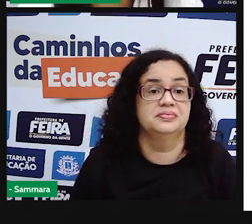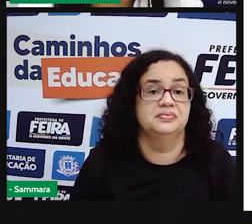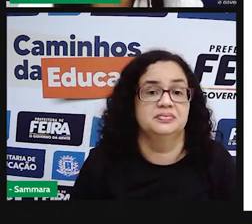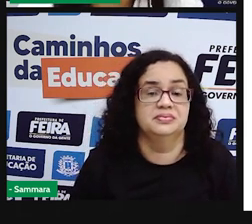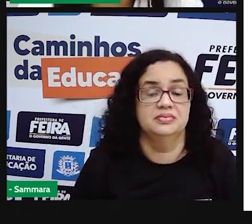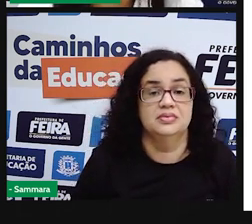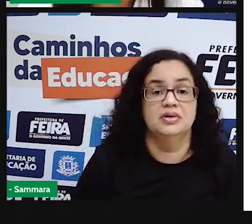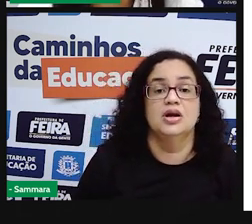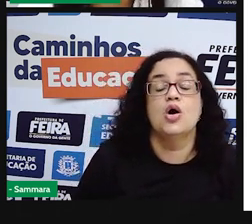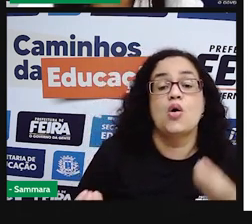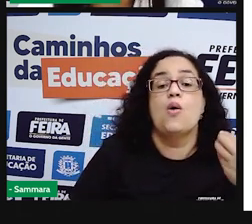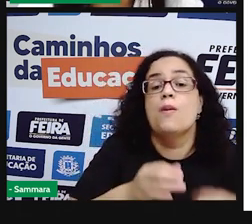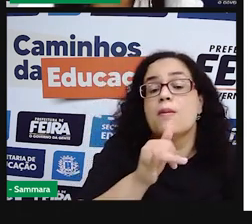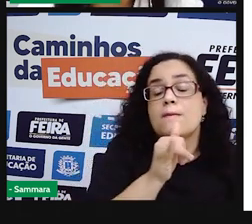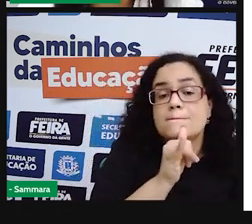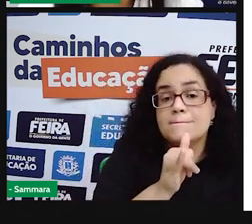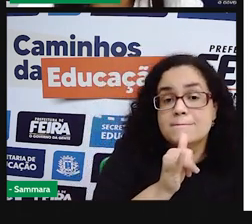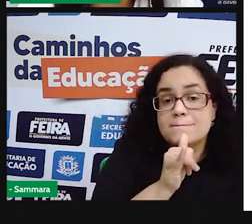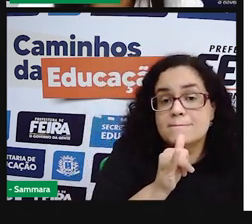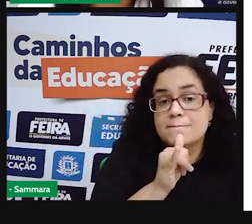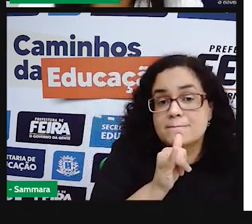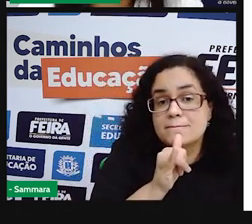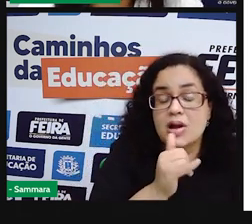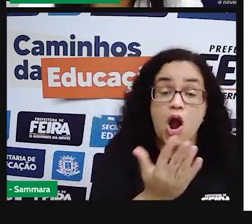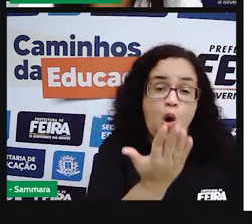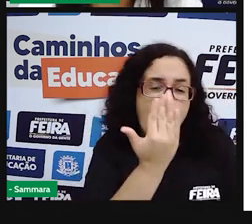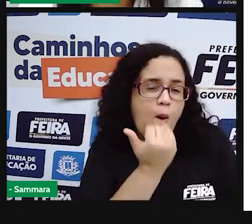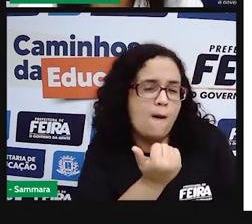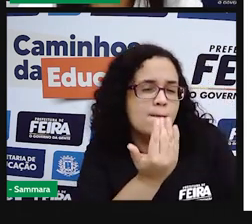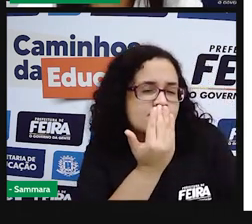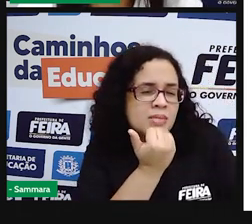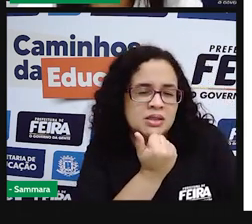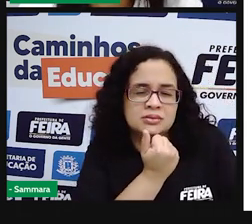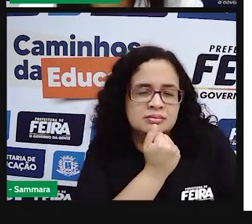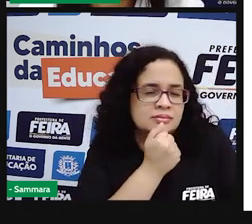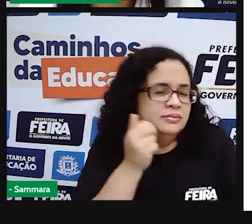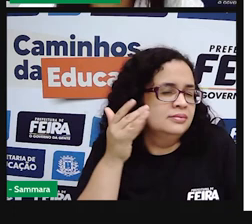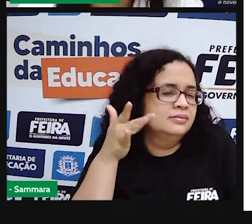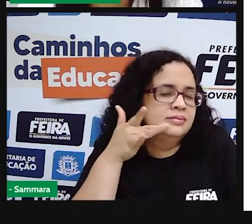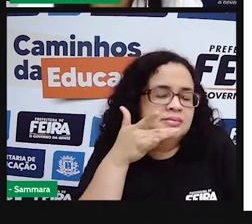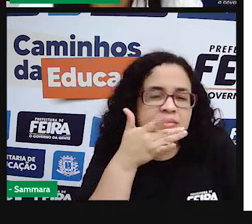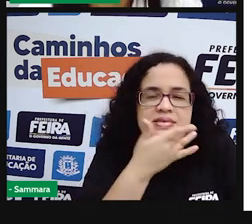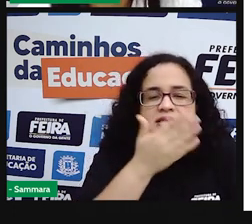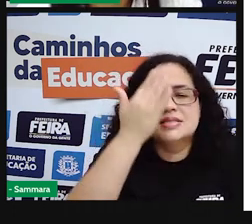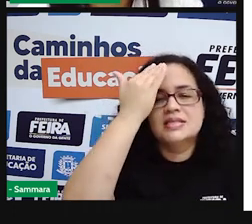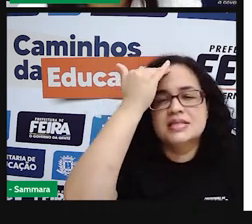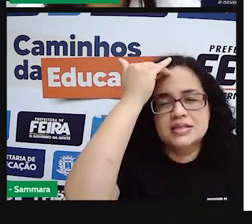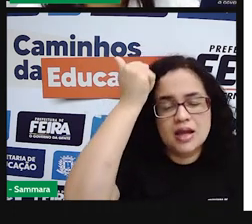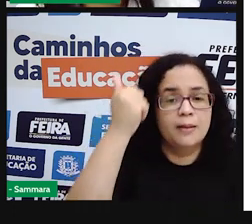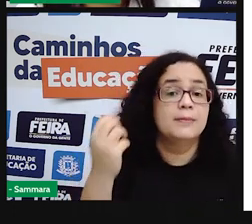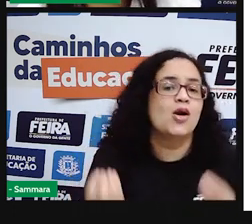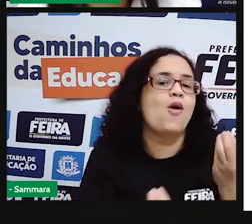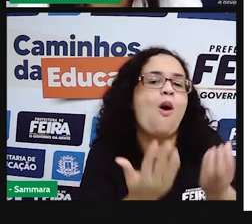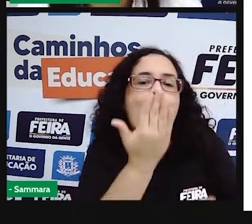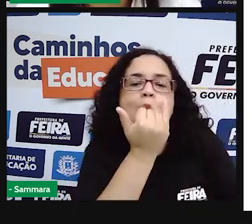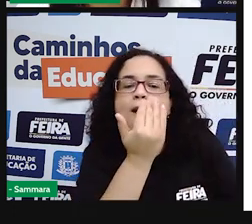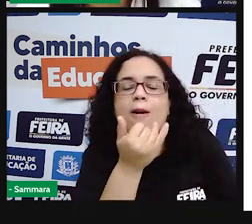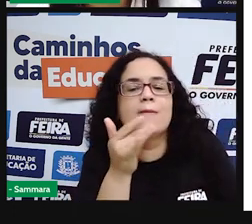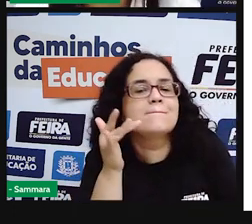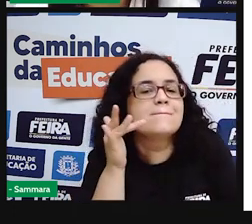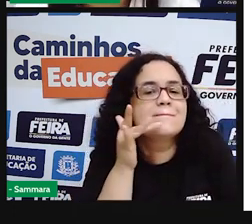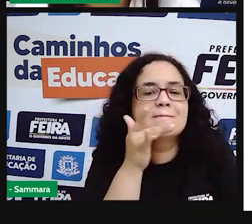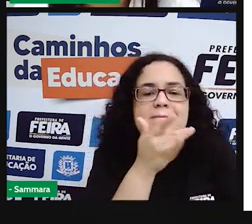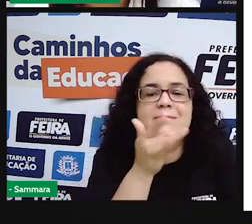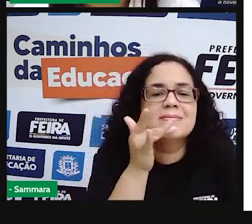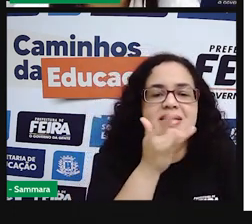Como, por exemplo, os comes e bebes. E aí vocês sabem? Quais são aí as comidas típicas, né, dessa